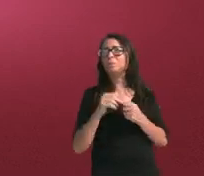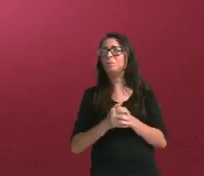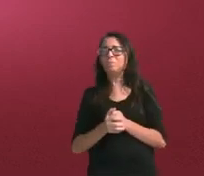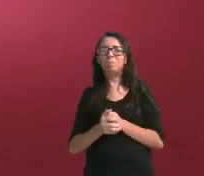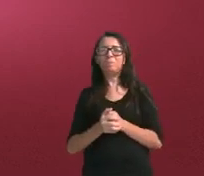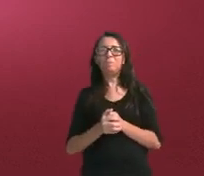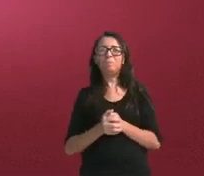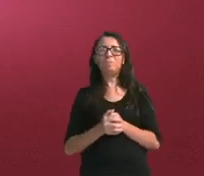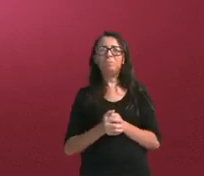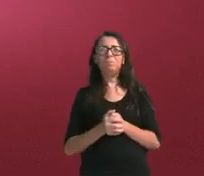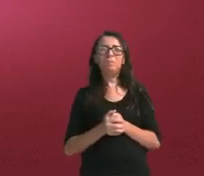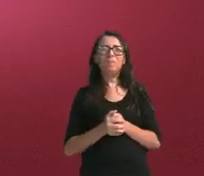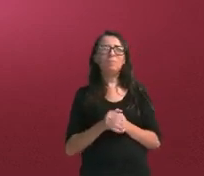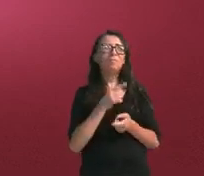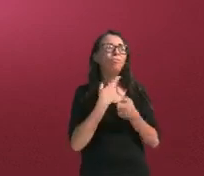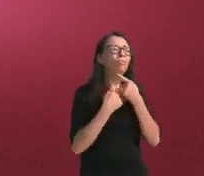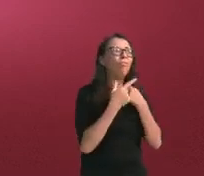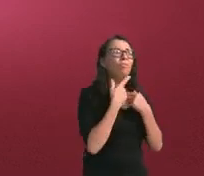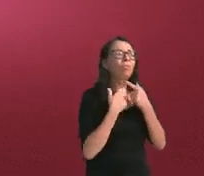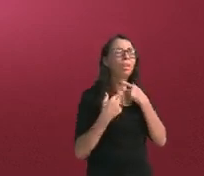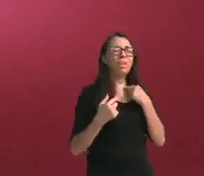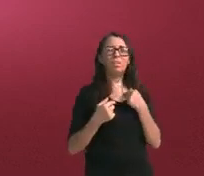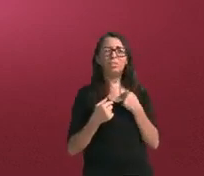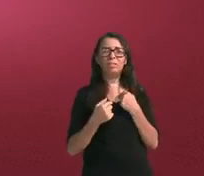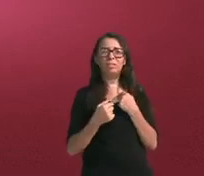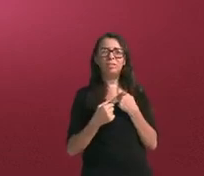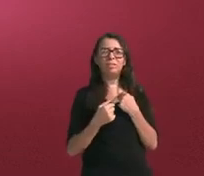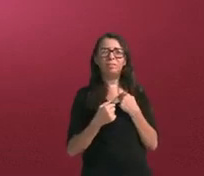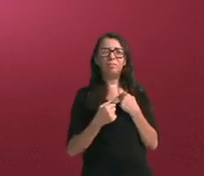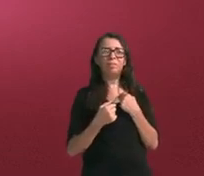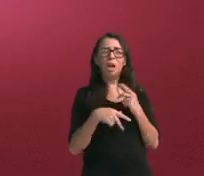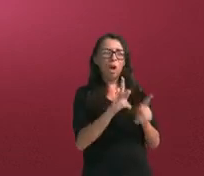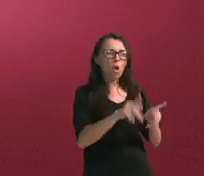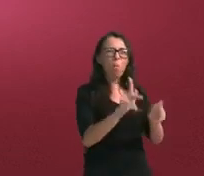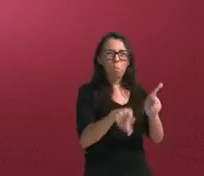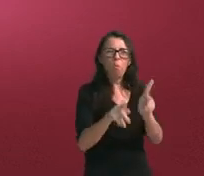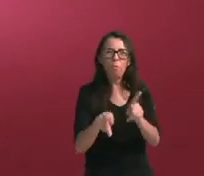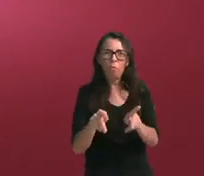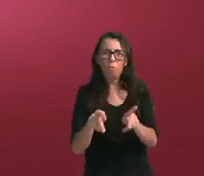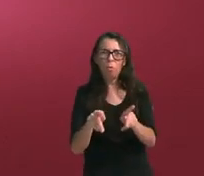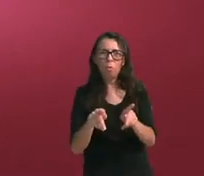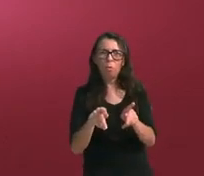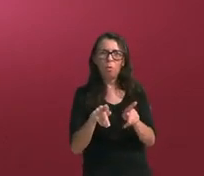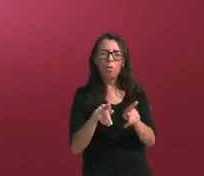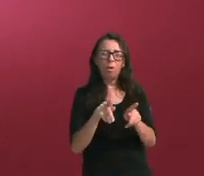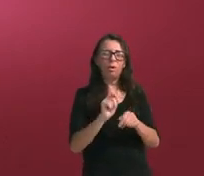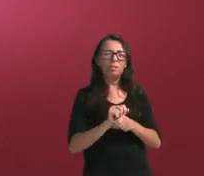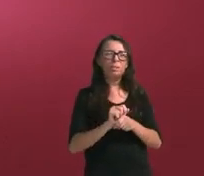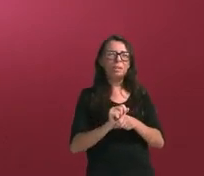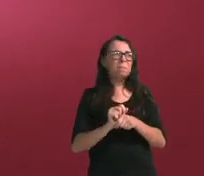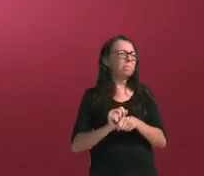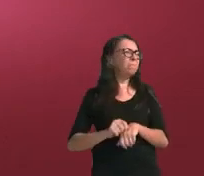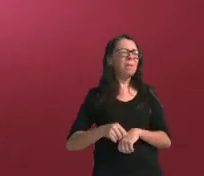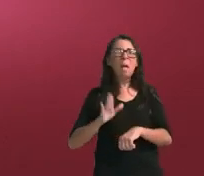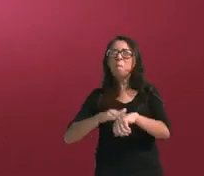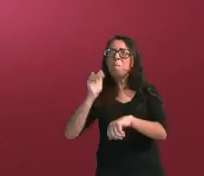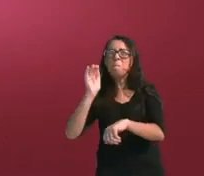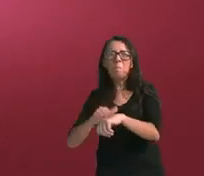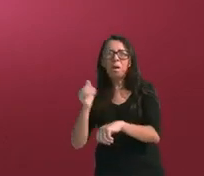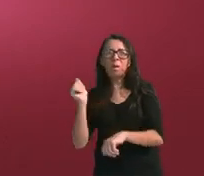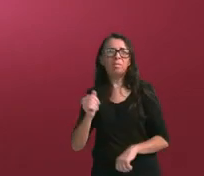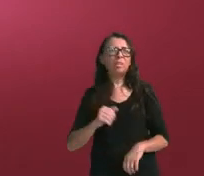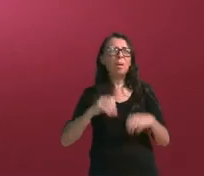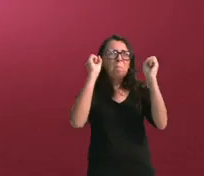Moisés. Deus mandou que Moisés ferisse a rocha com a vara. O que Moisés fez,